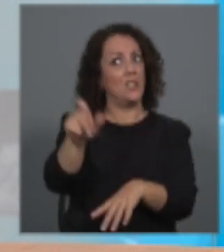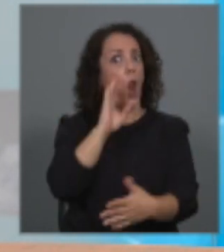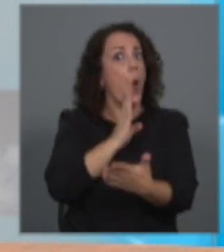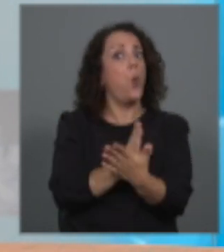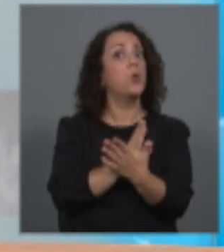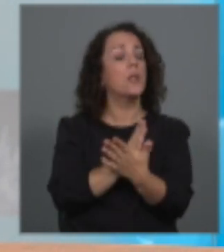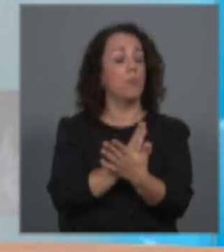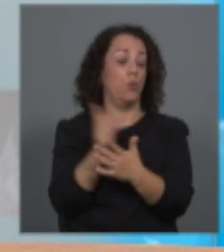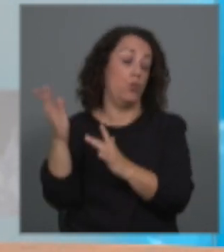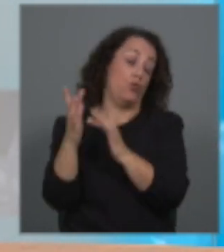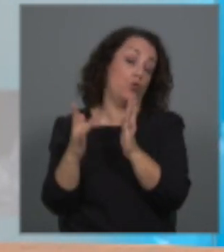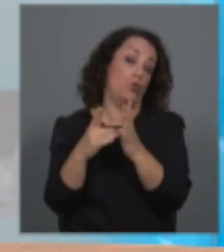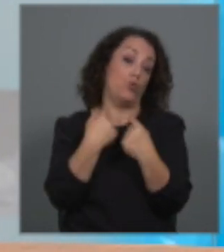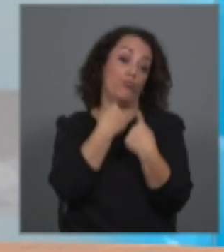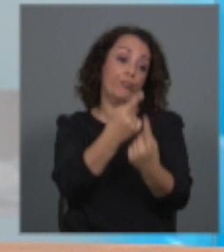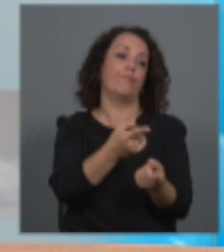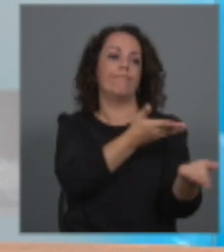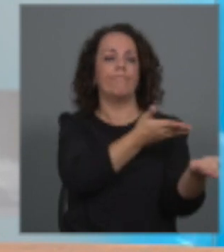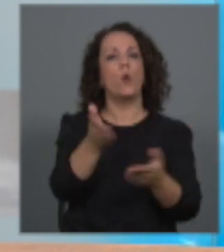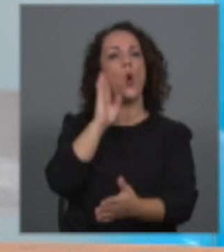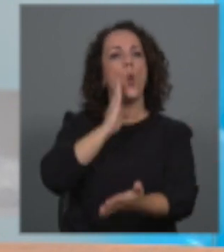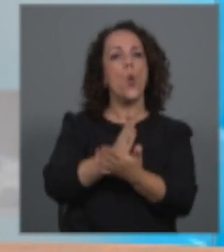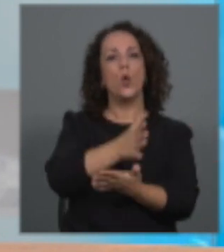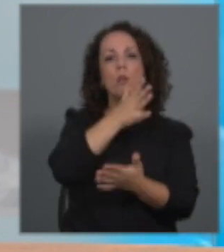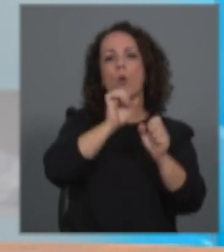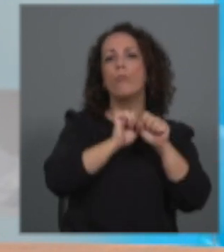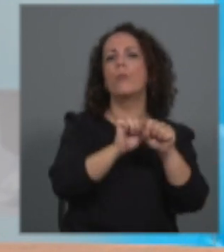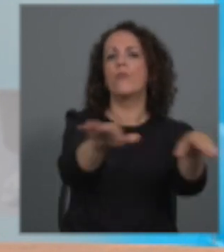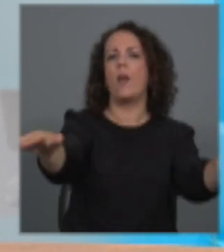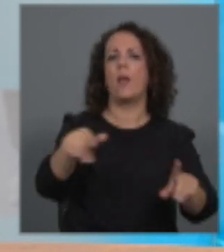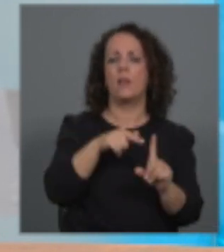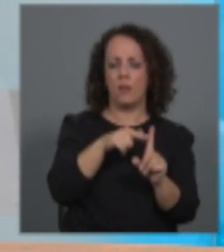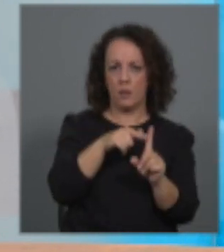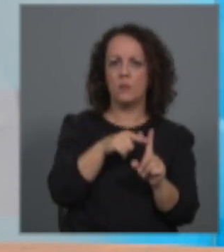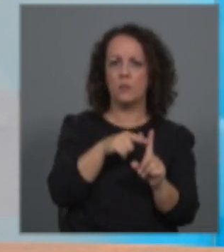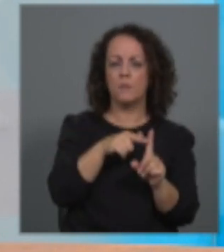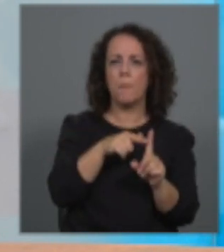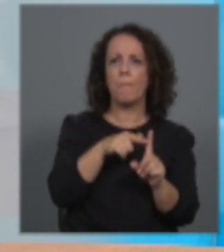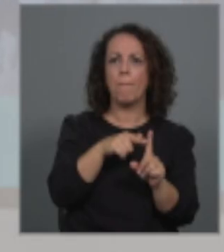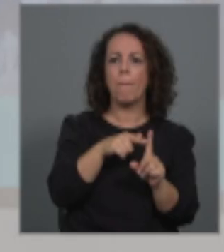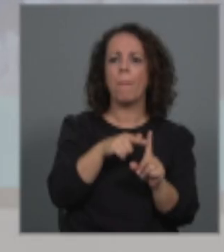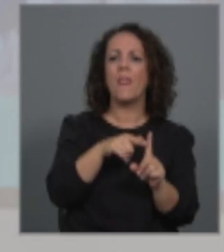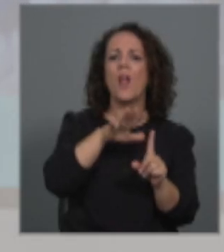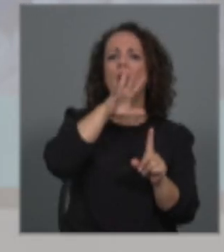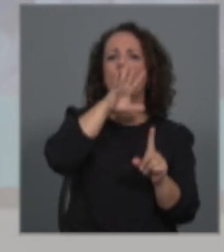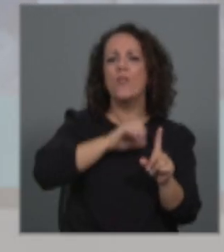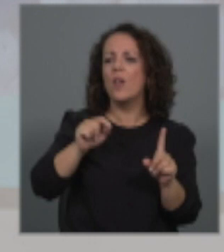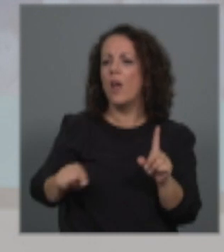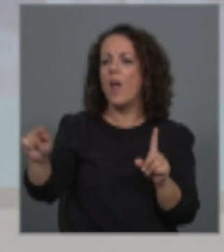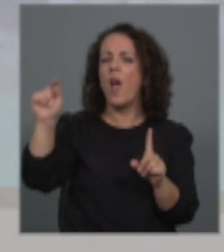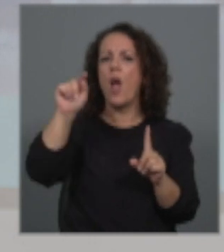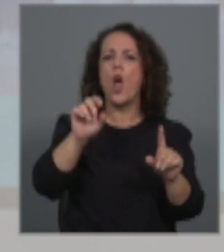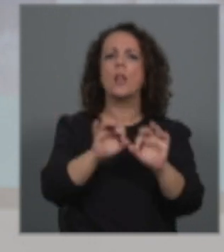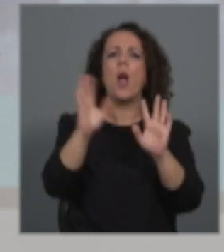É assim que Jesus o apresenta. Não há entre os filhos de mulher ninguém tão grande como